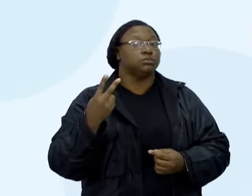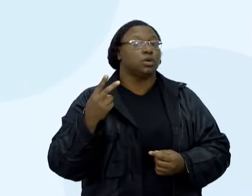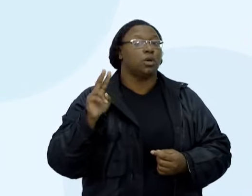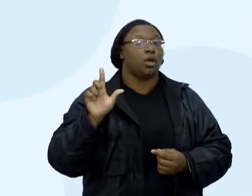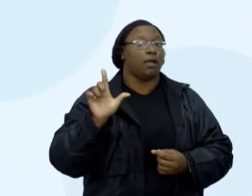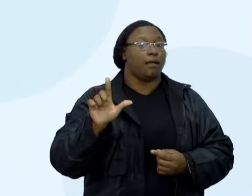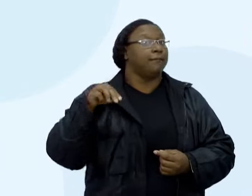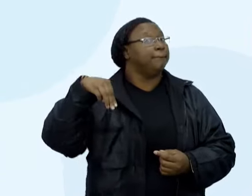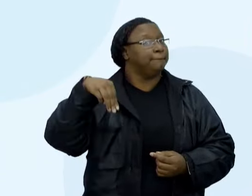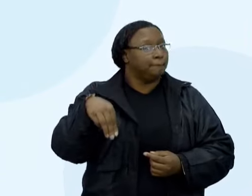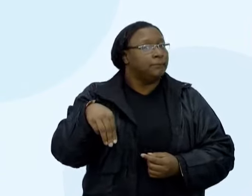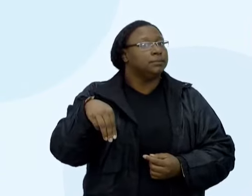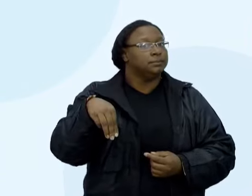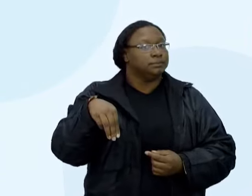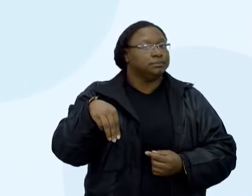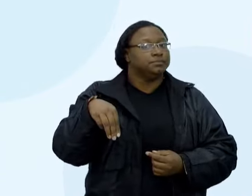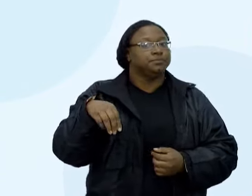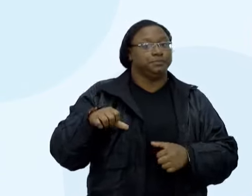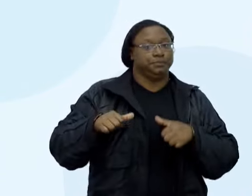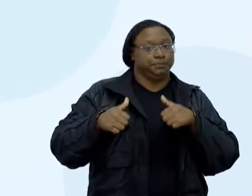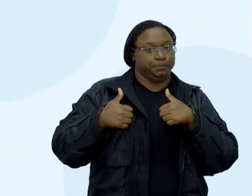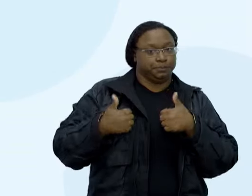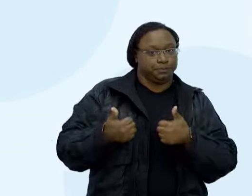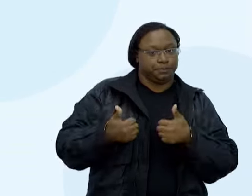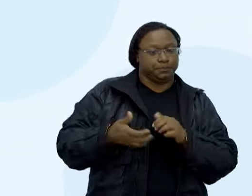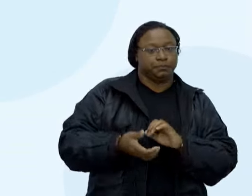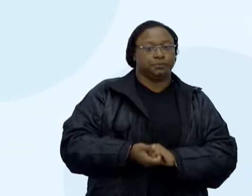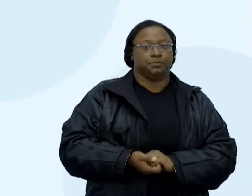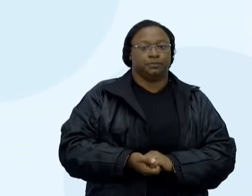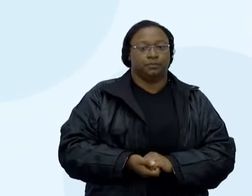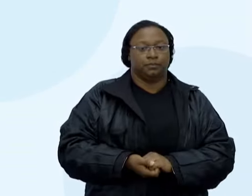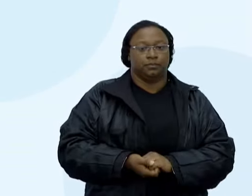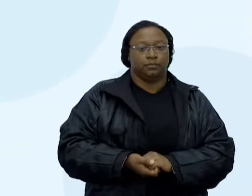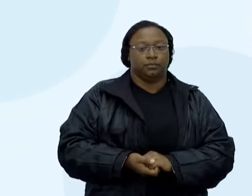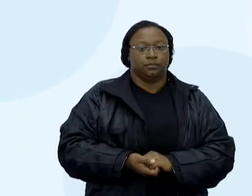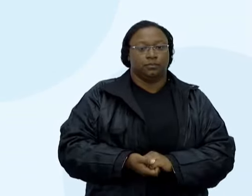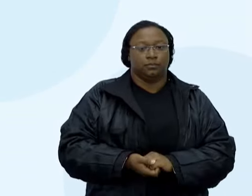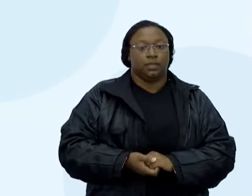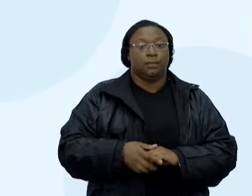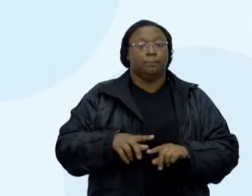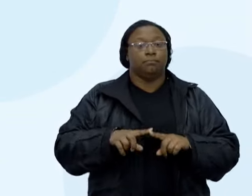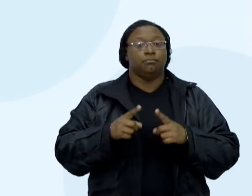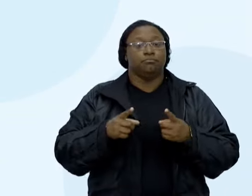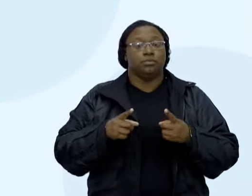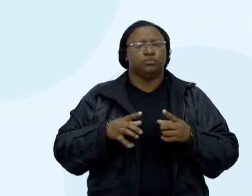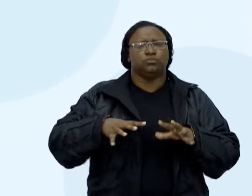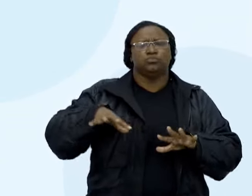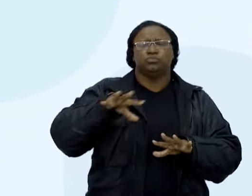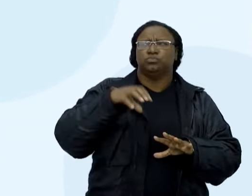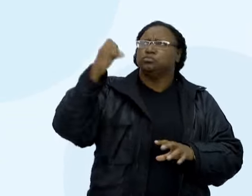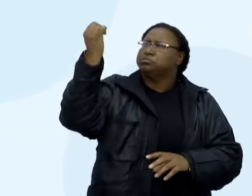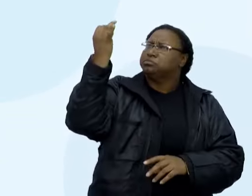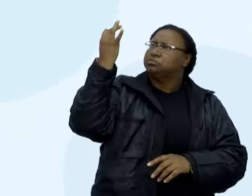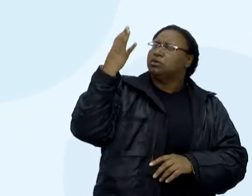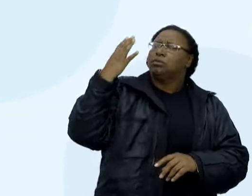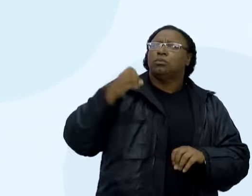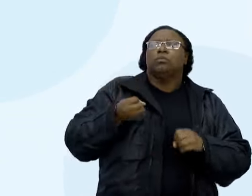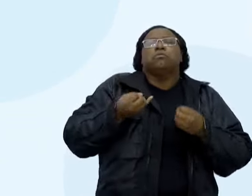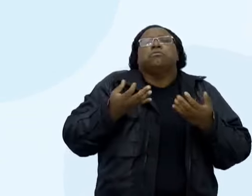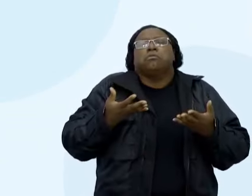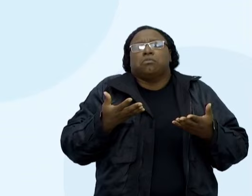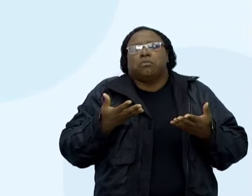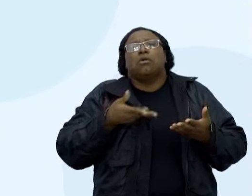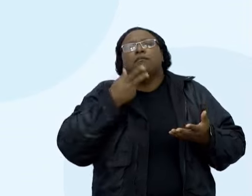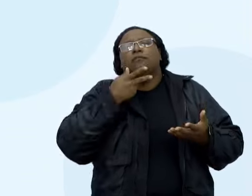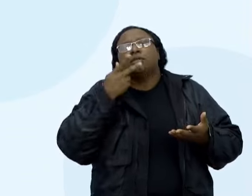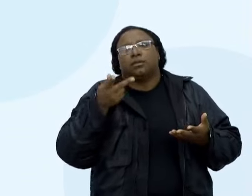lumens. Era isso que a gente precisava de fluxo. Agora, o fluxo luminoso de uma lâmpada de Moser, quanto que eu te falei? O